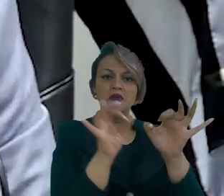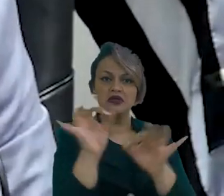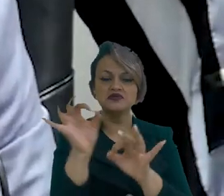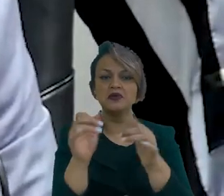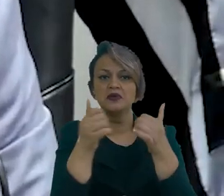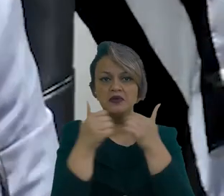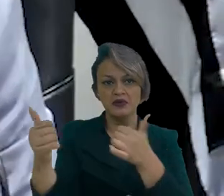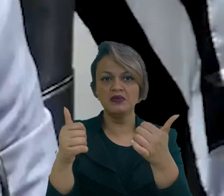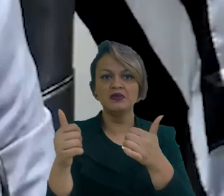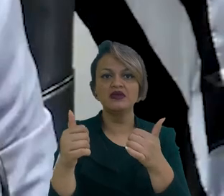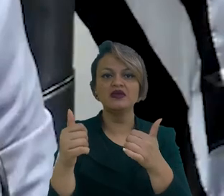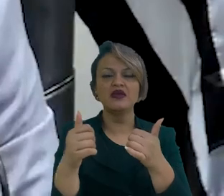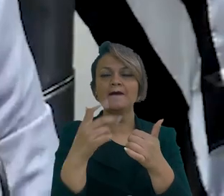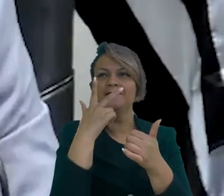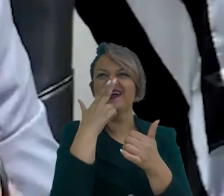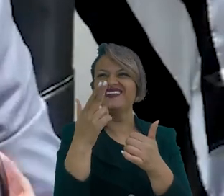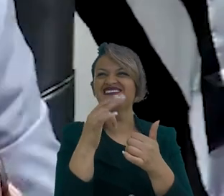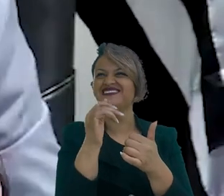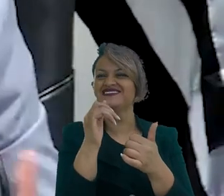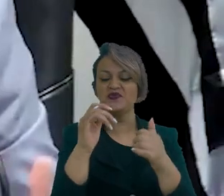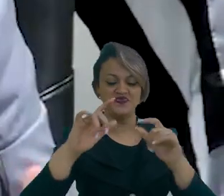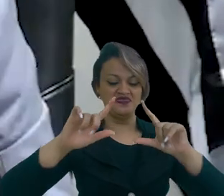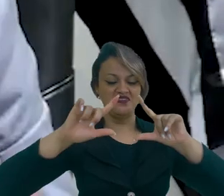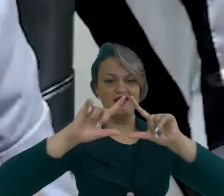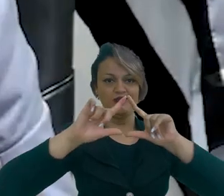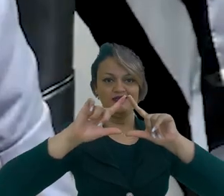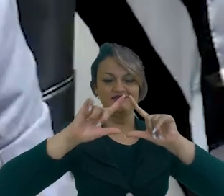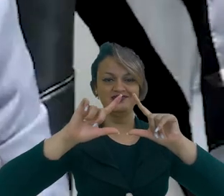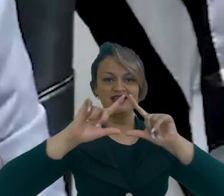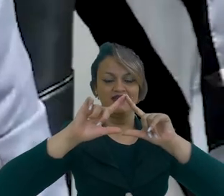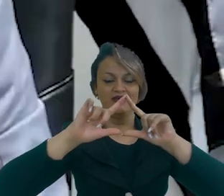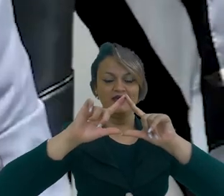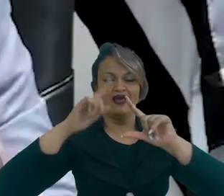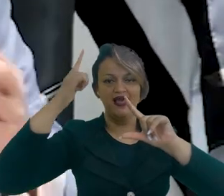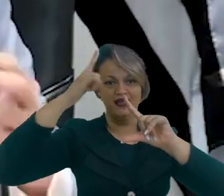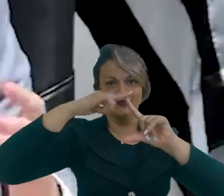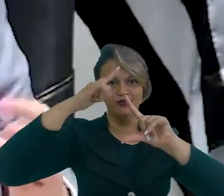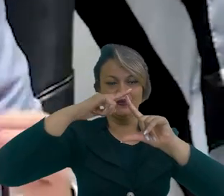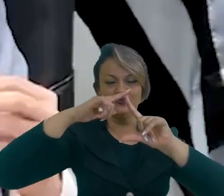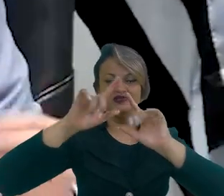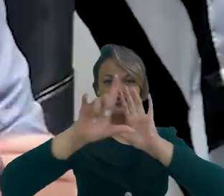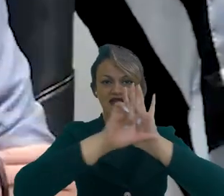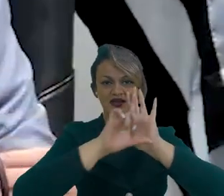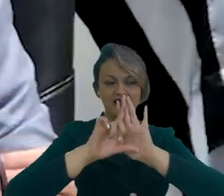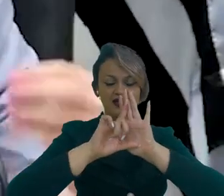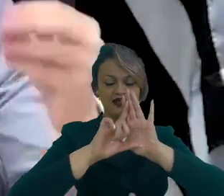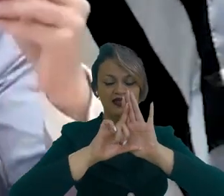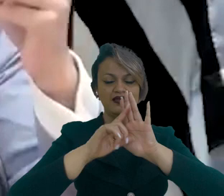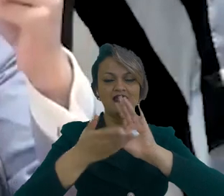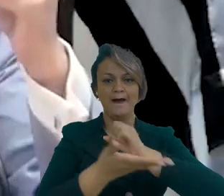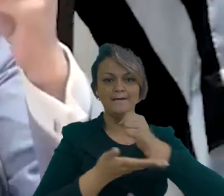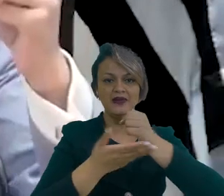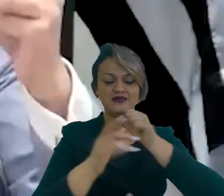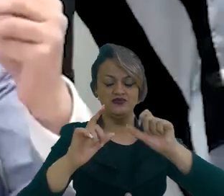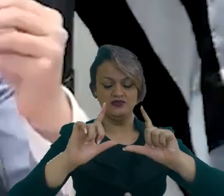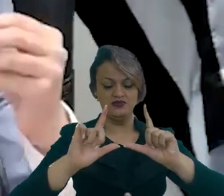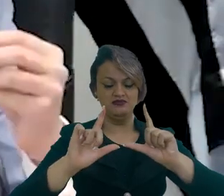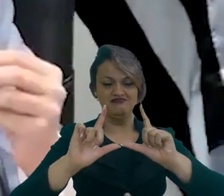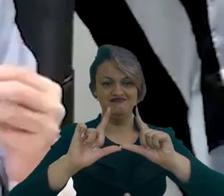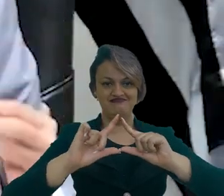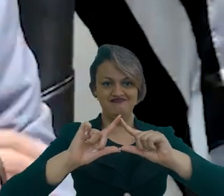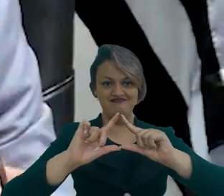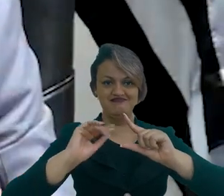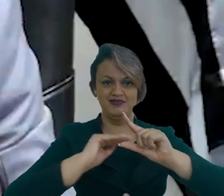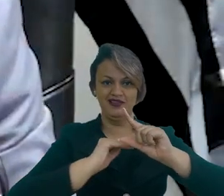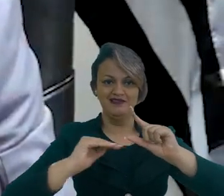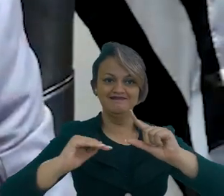estabeleceu e construiu praticamente é um triângulo né e no topo nós temos a lei e todas as demais outras fontes